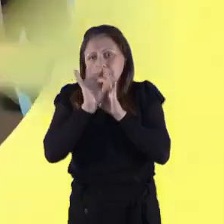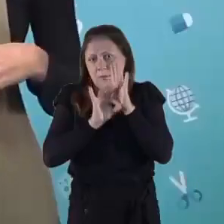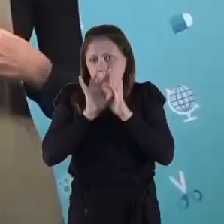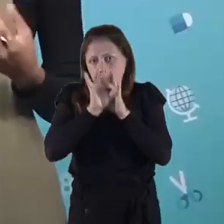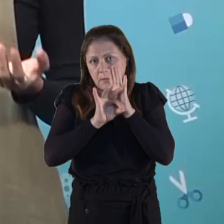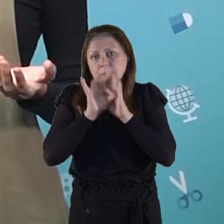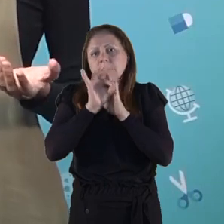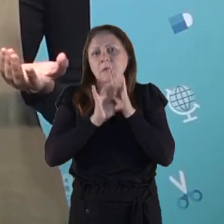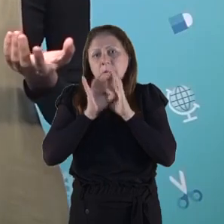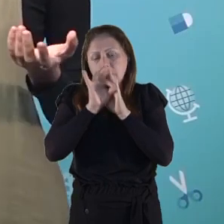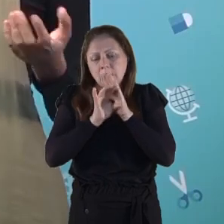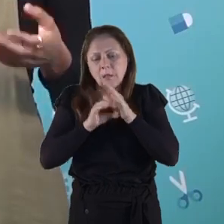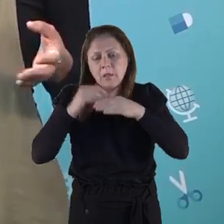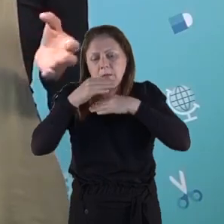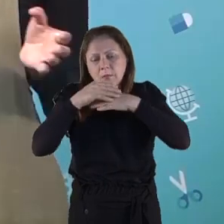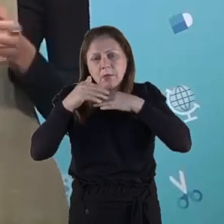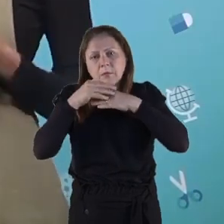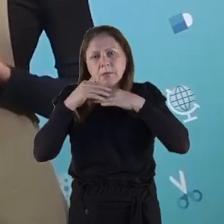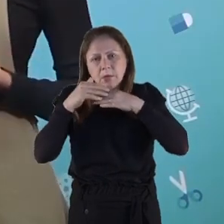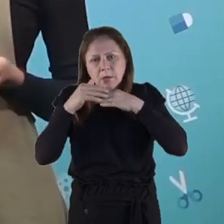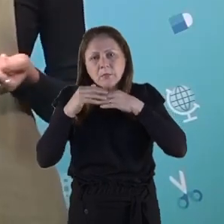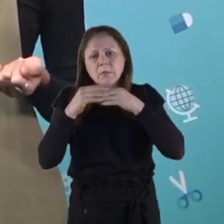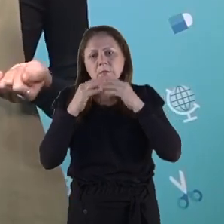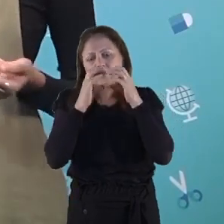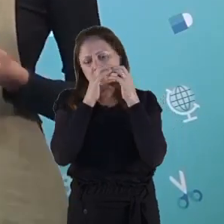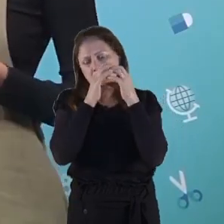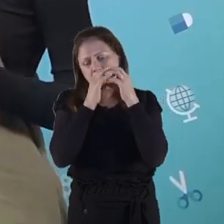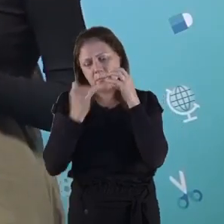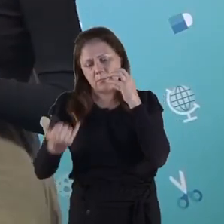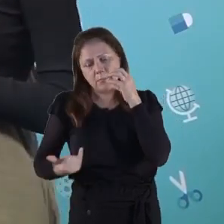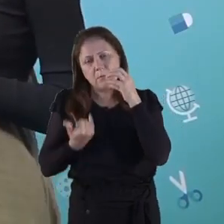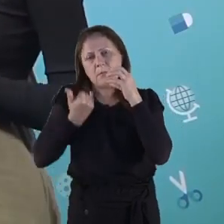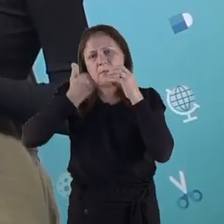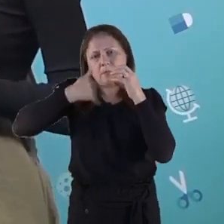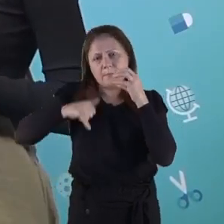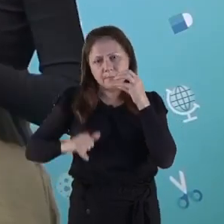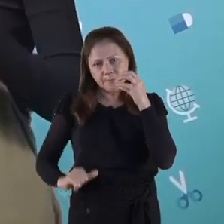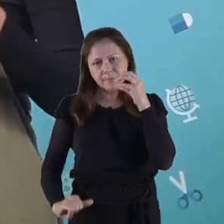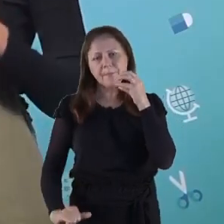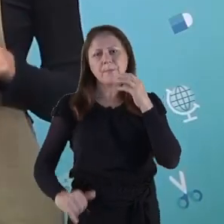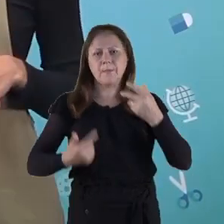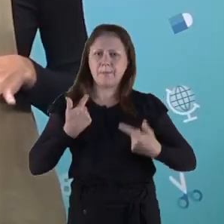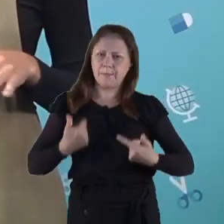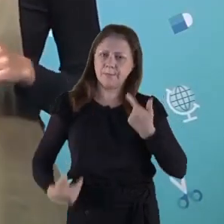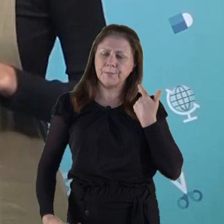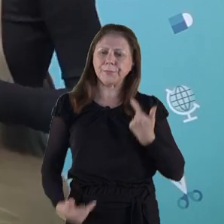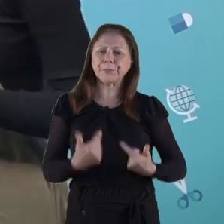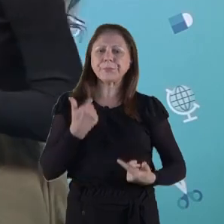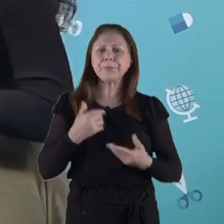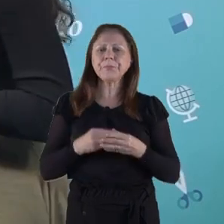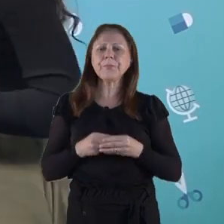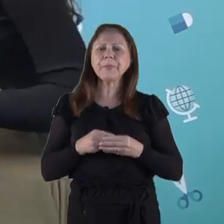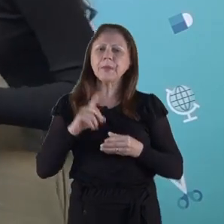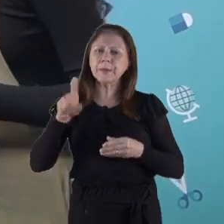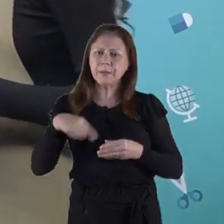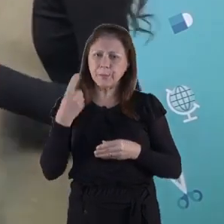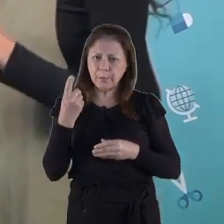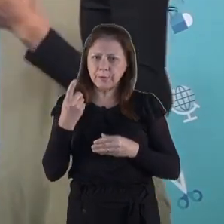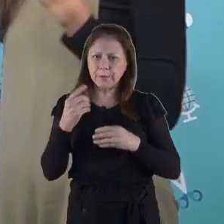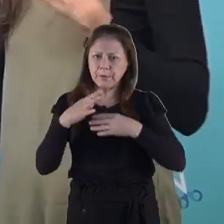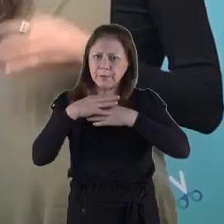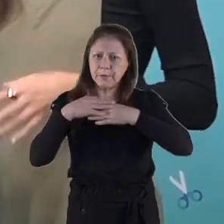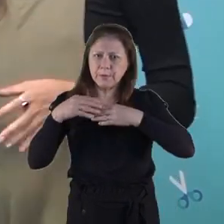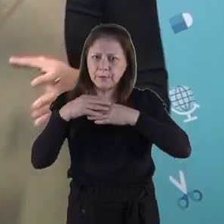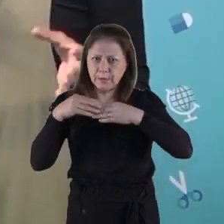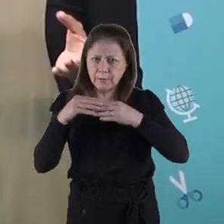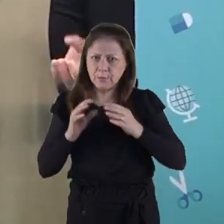células do tecido nervoso que levam as informações para o cérebro, por exemplo, e para o resto do corpo da gente. Depois do